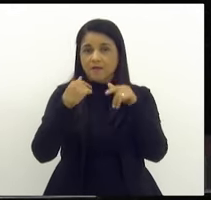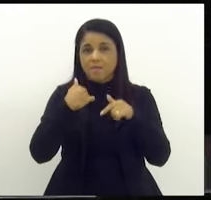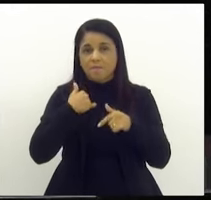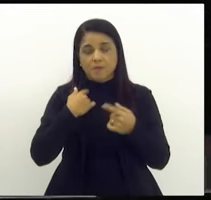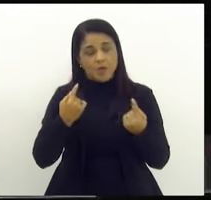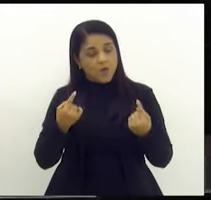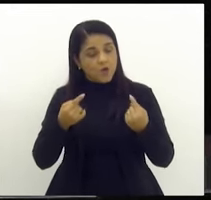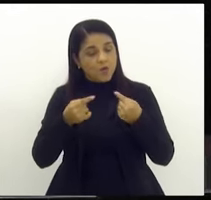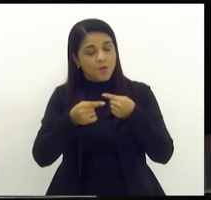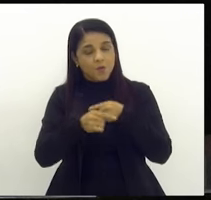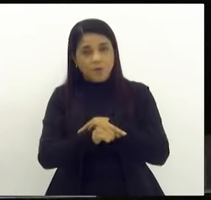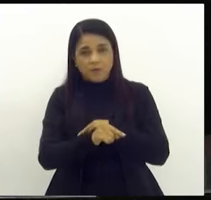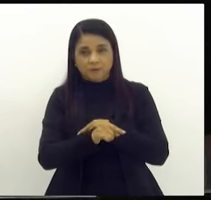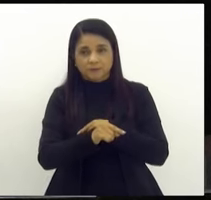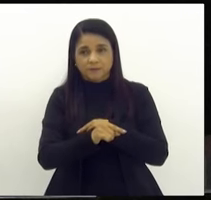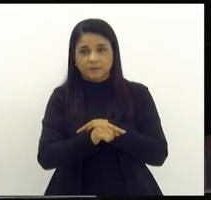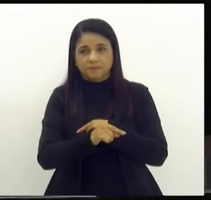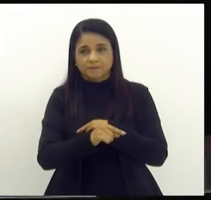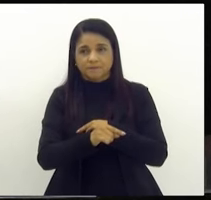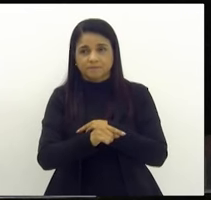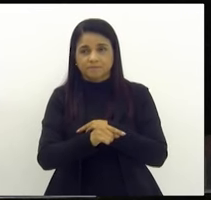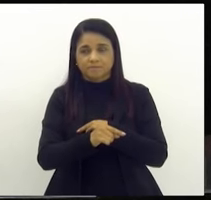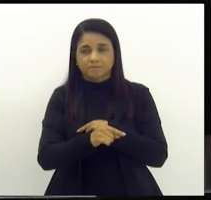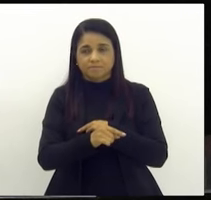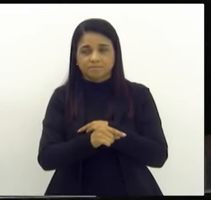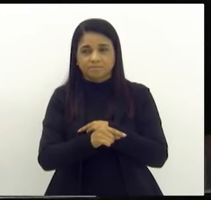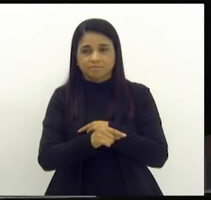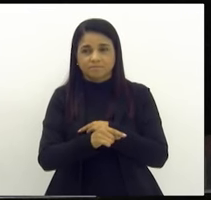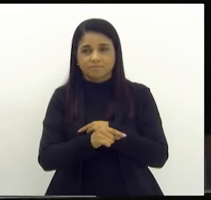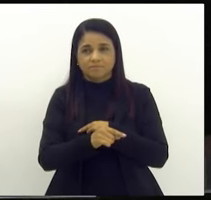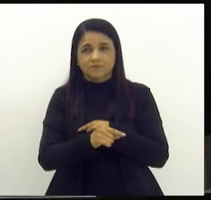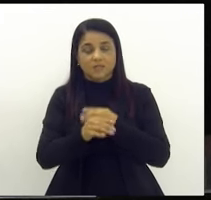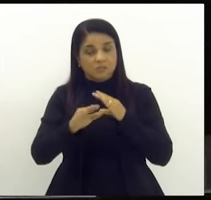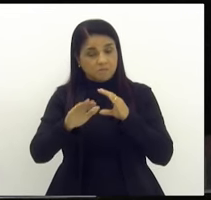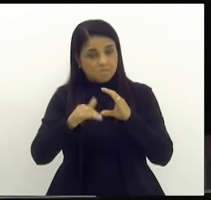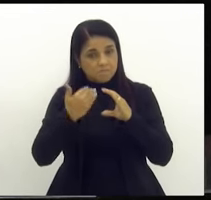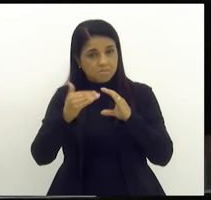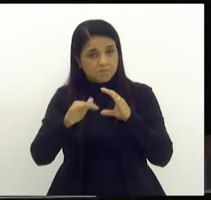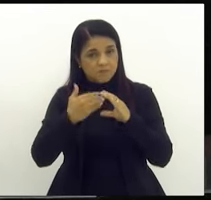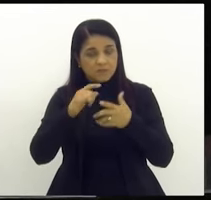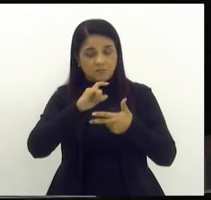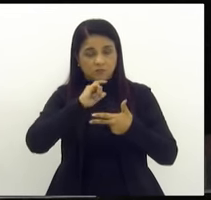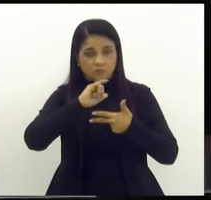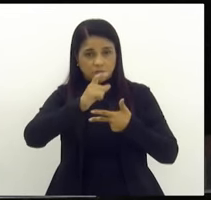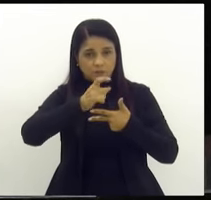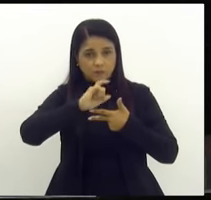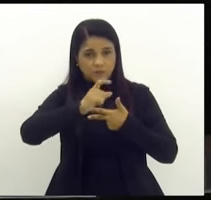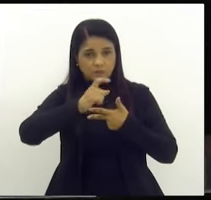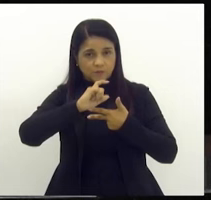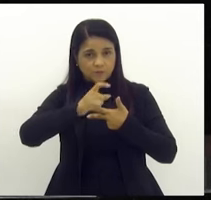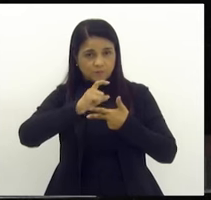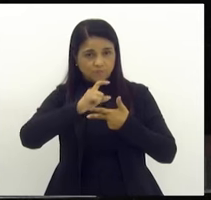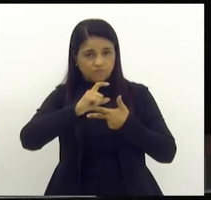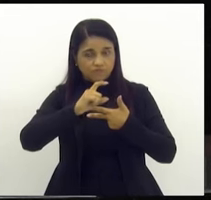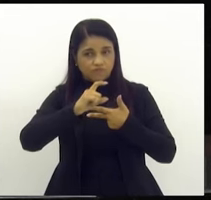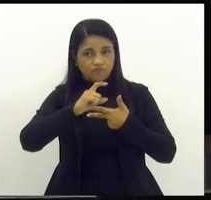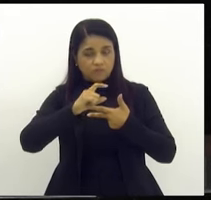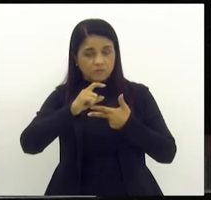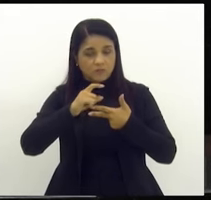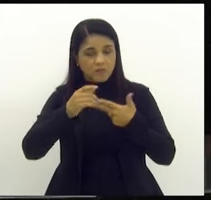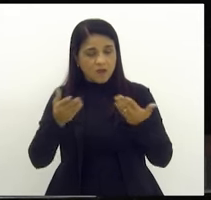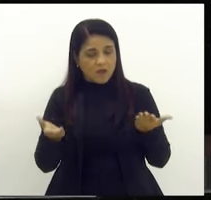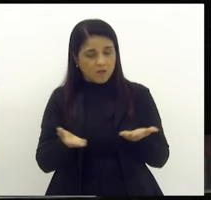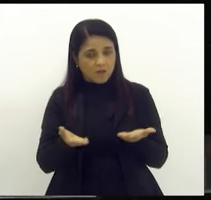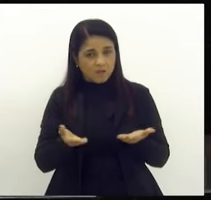contrariedade com a forma em que as mensagens do executivo chegaram a essa